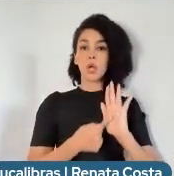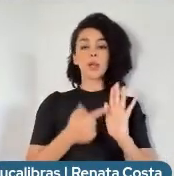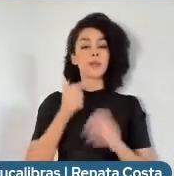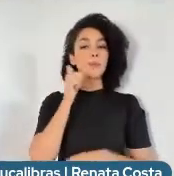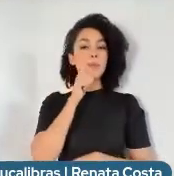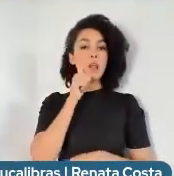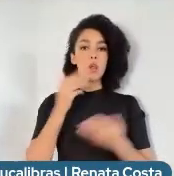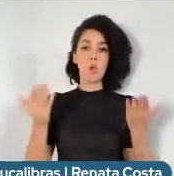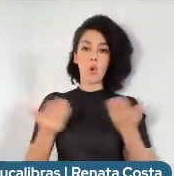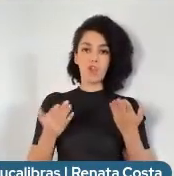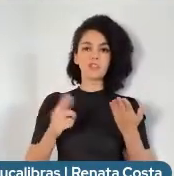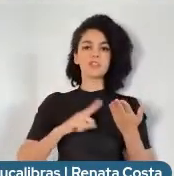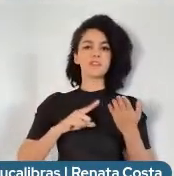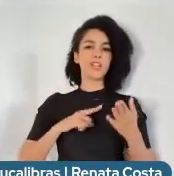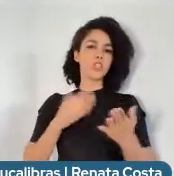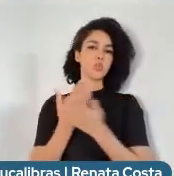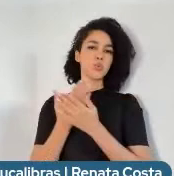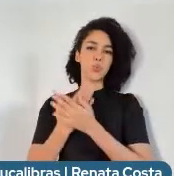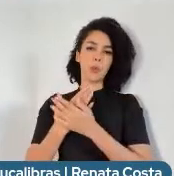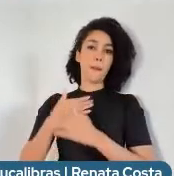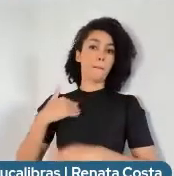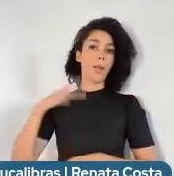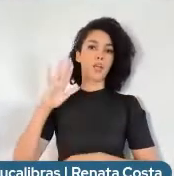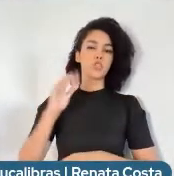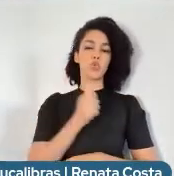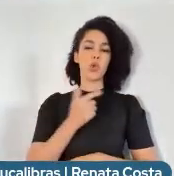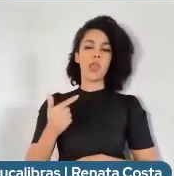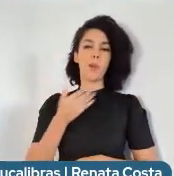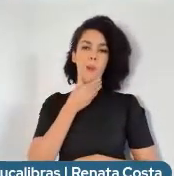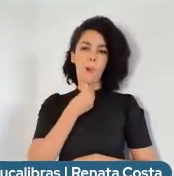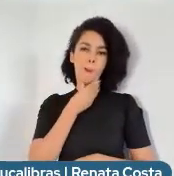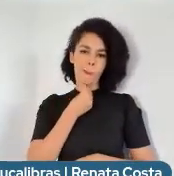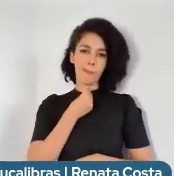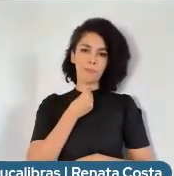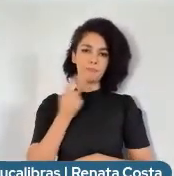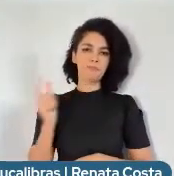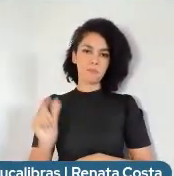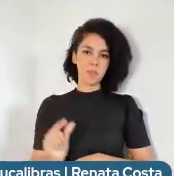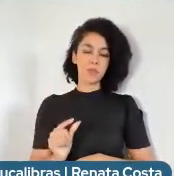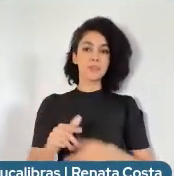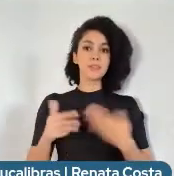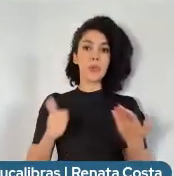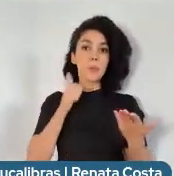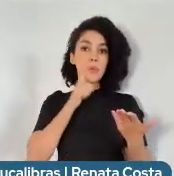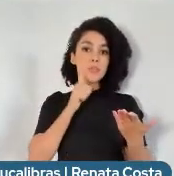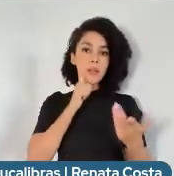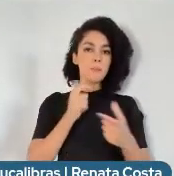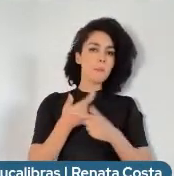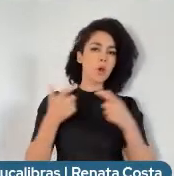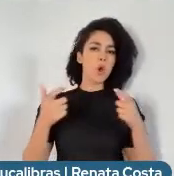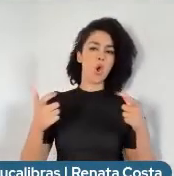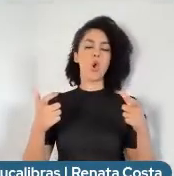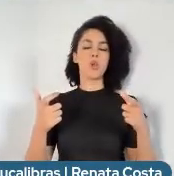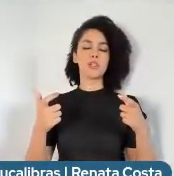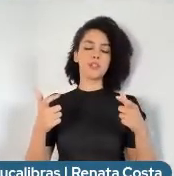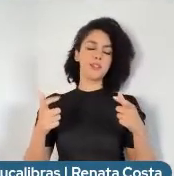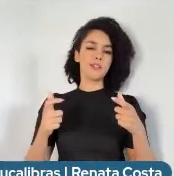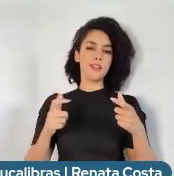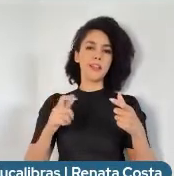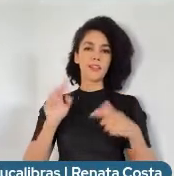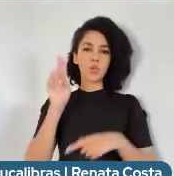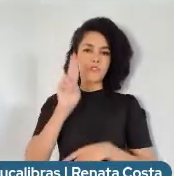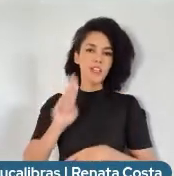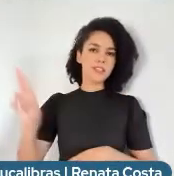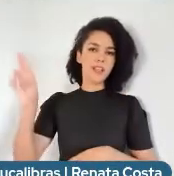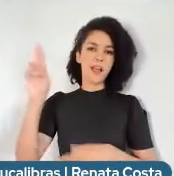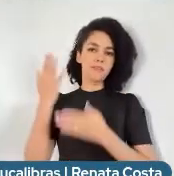mais escolarizadas do que os homens. Então, as mulheres elas estão em maior número nas universidades, por exemplo. Então, as mulheres